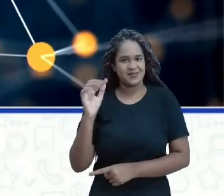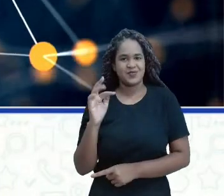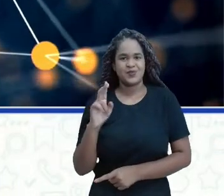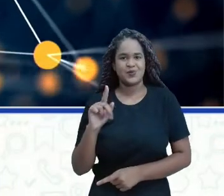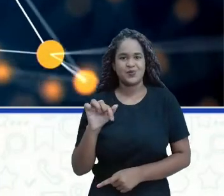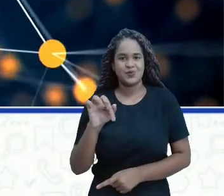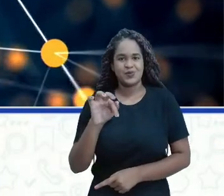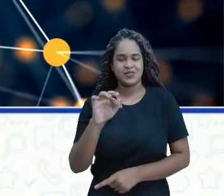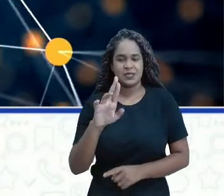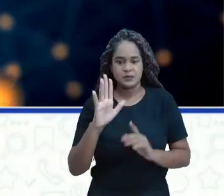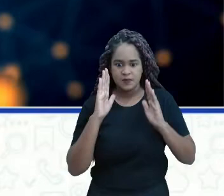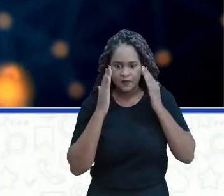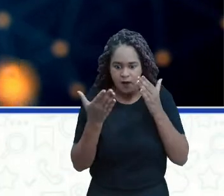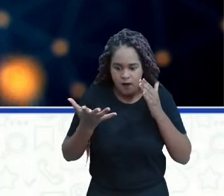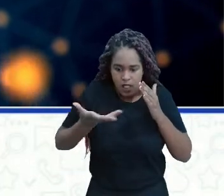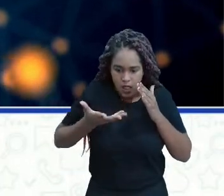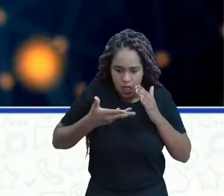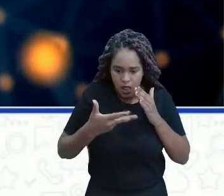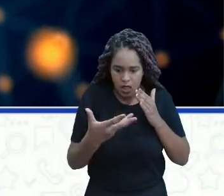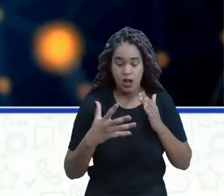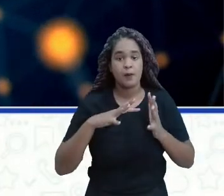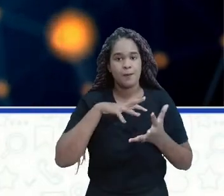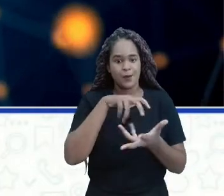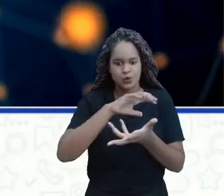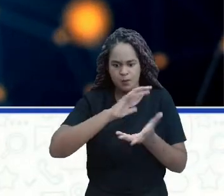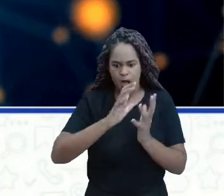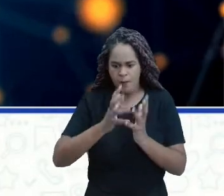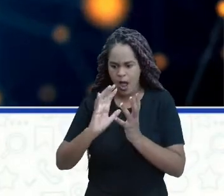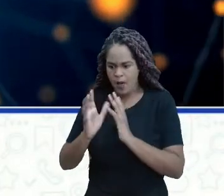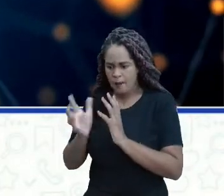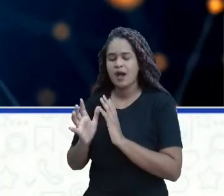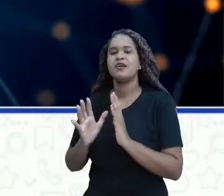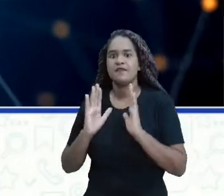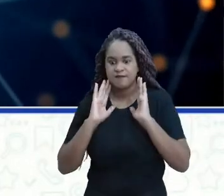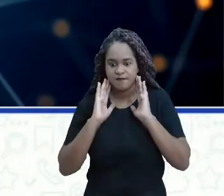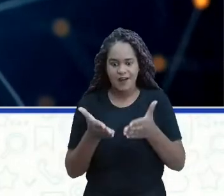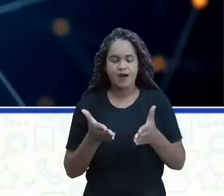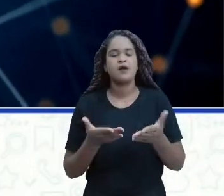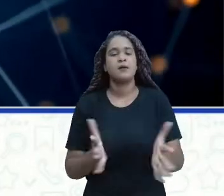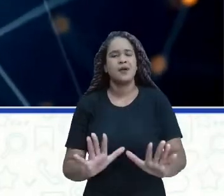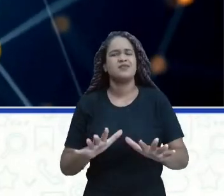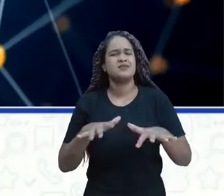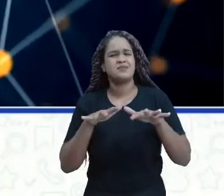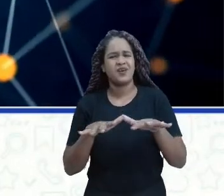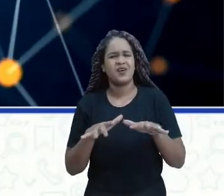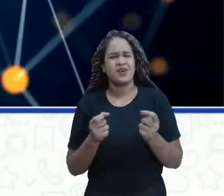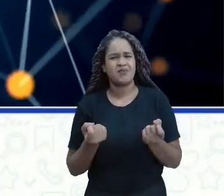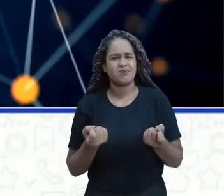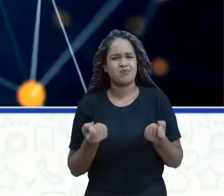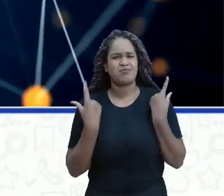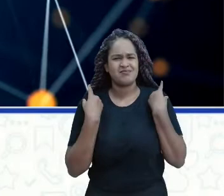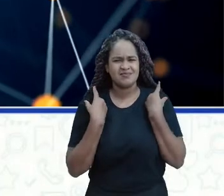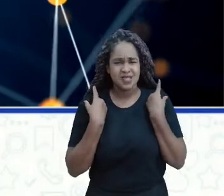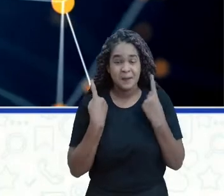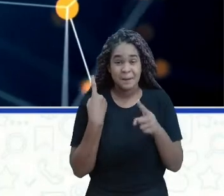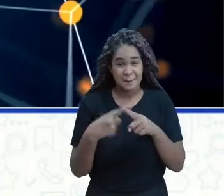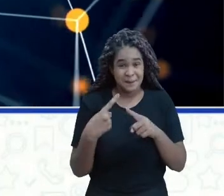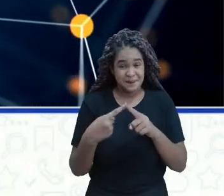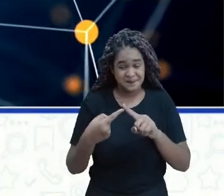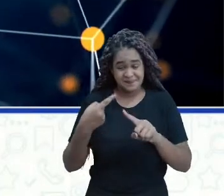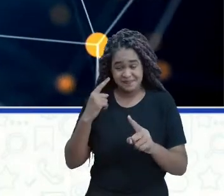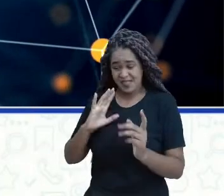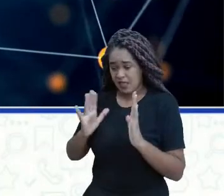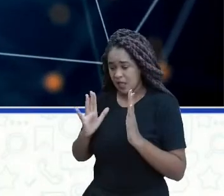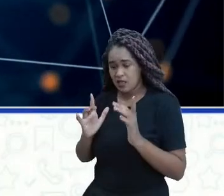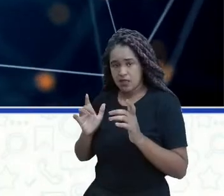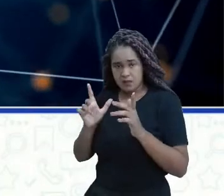pela velocidade, pelo mundo, pelas transformações no mundo. Mas ele era um movimento meio esquisitinho. Na época, não se deu muita